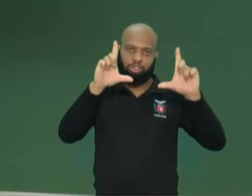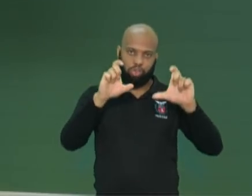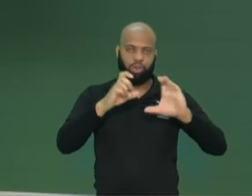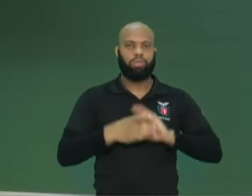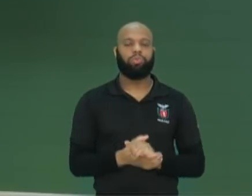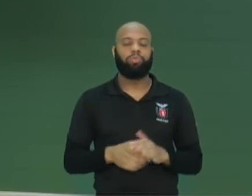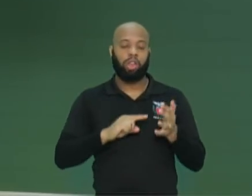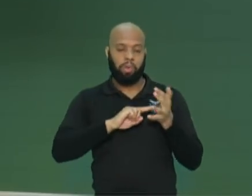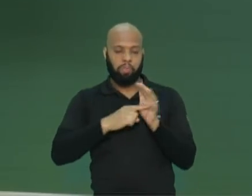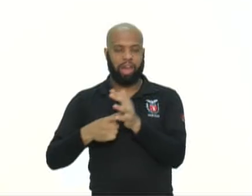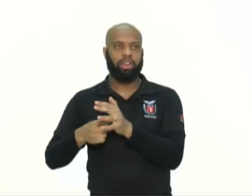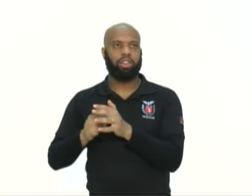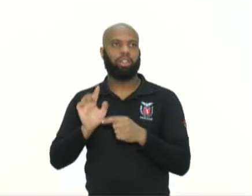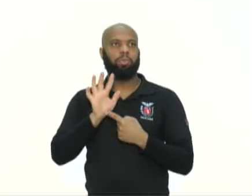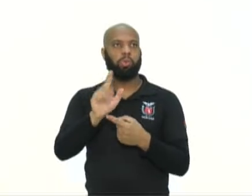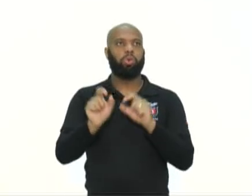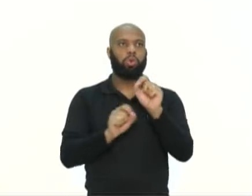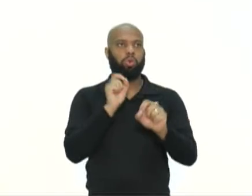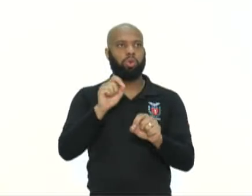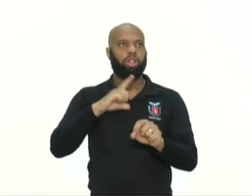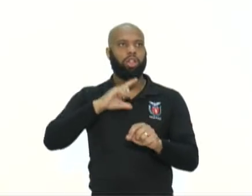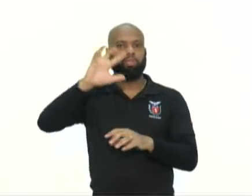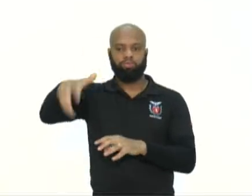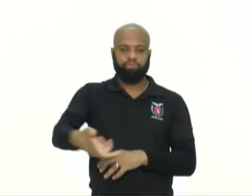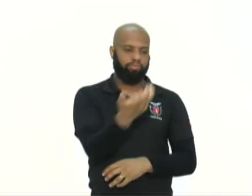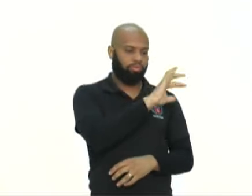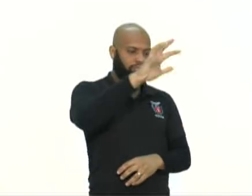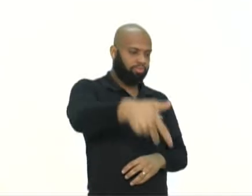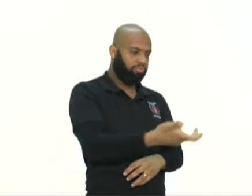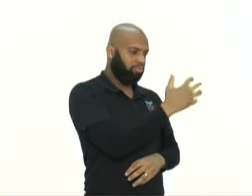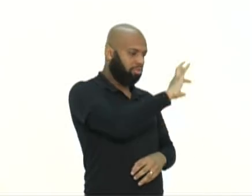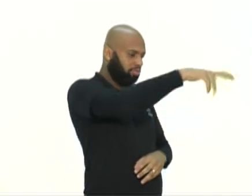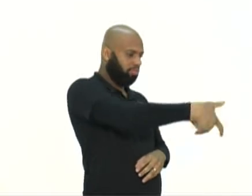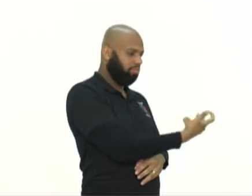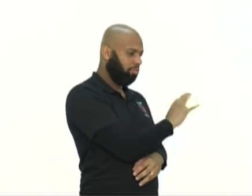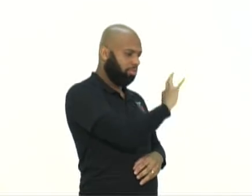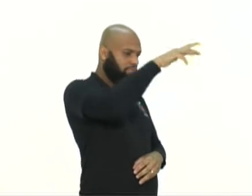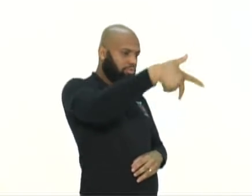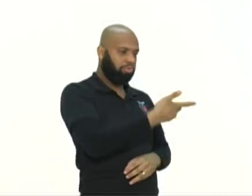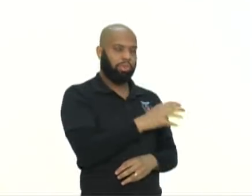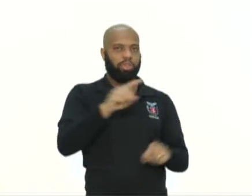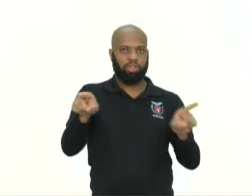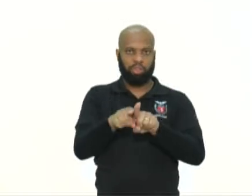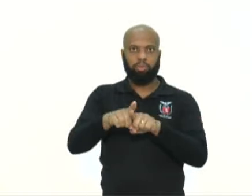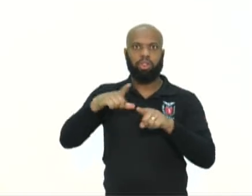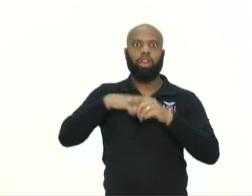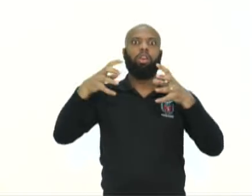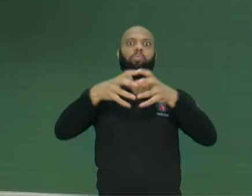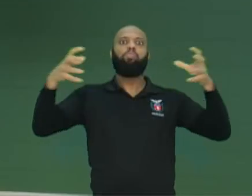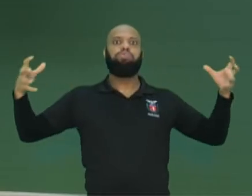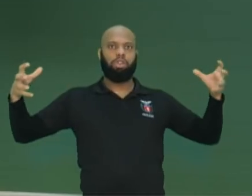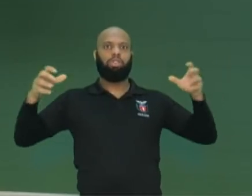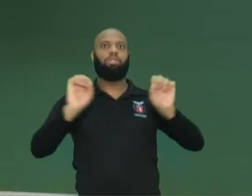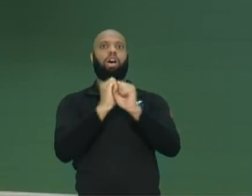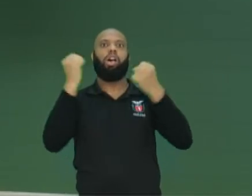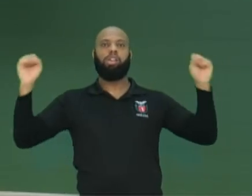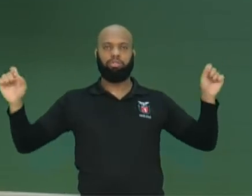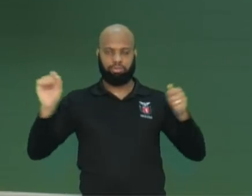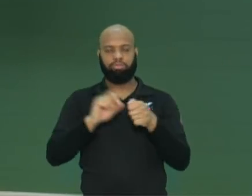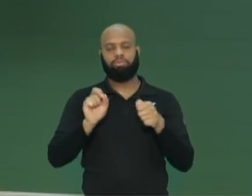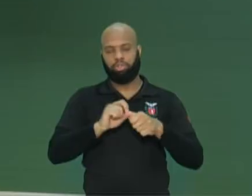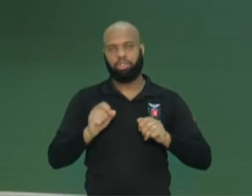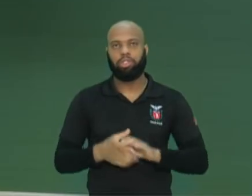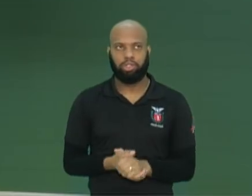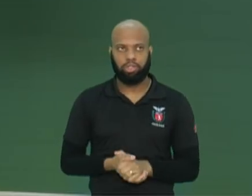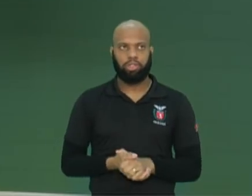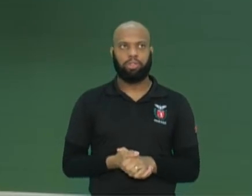mostra bem para nós ali essa ideia, né, de atividade de larga escala, ou seja, muito grande a produção,